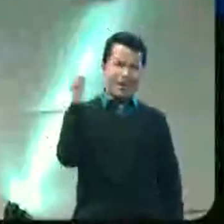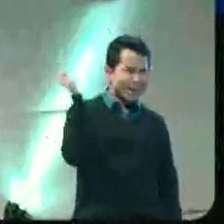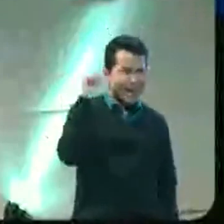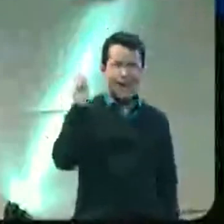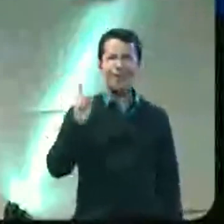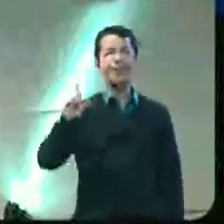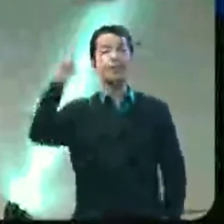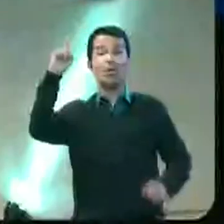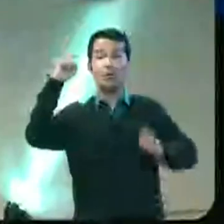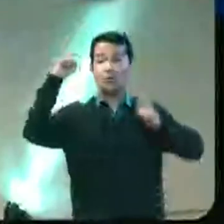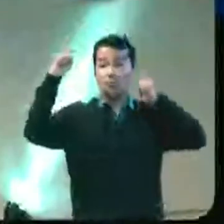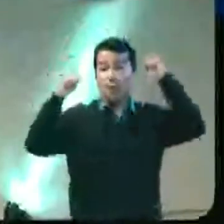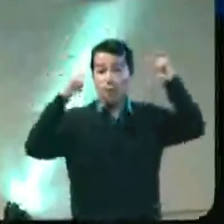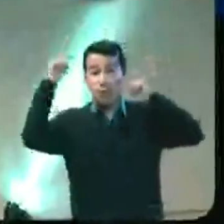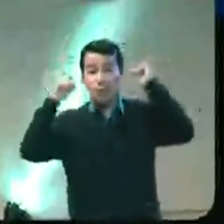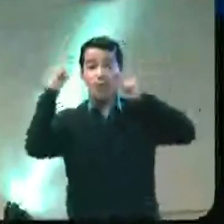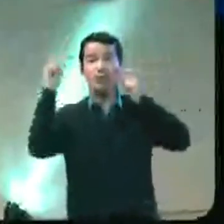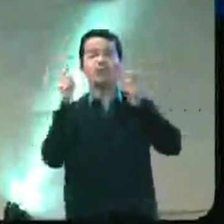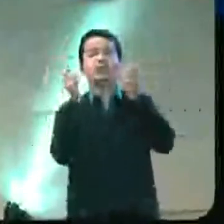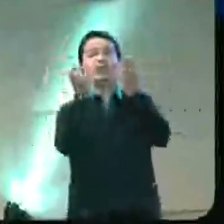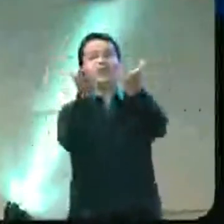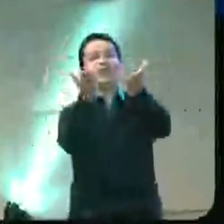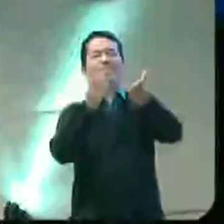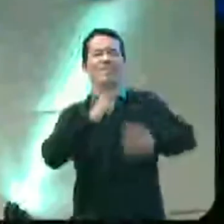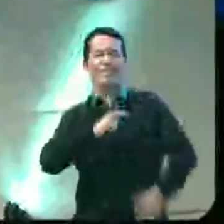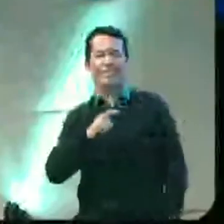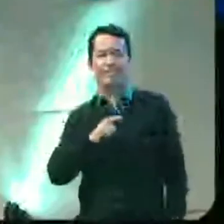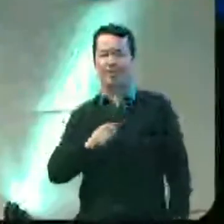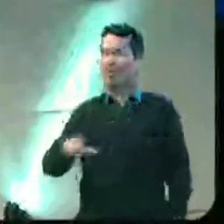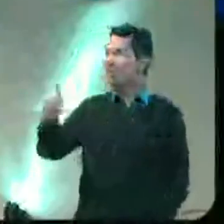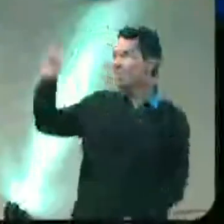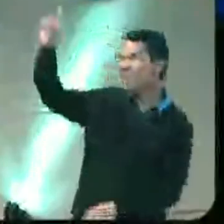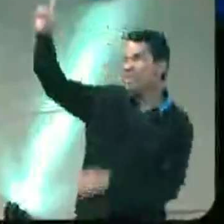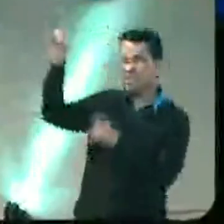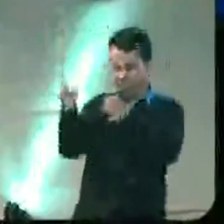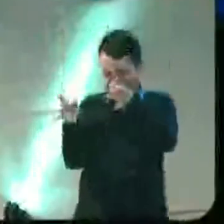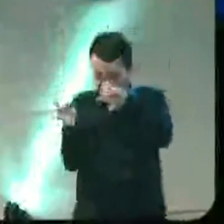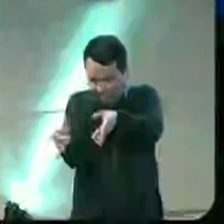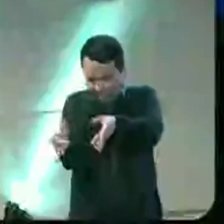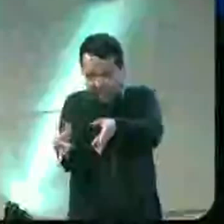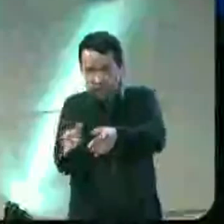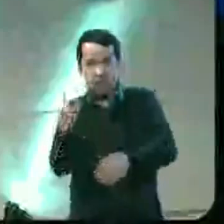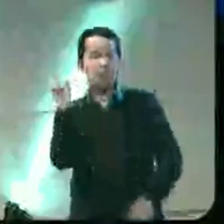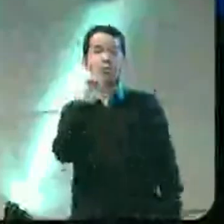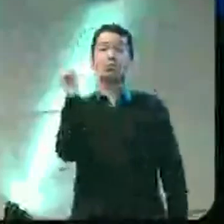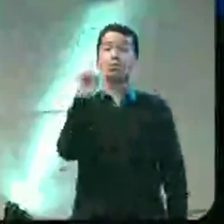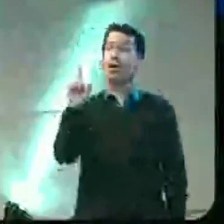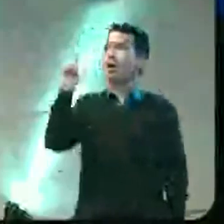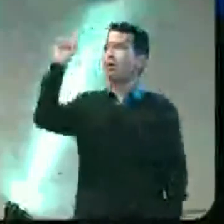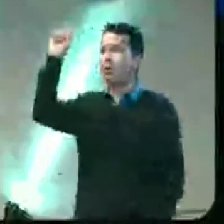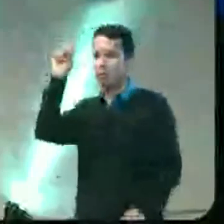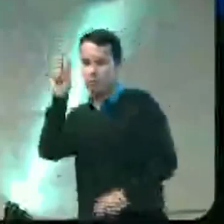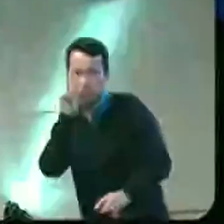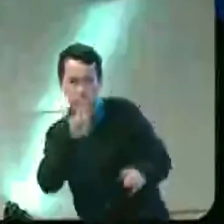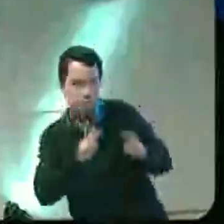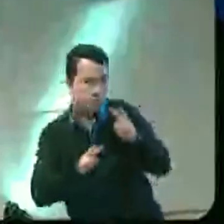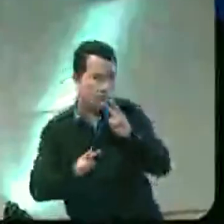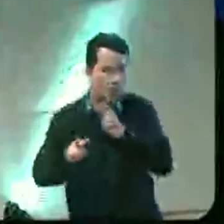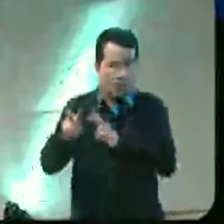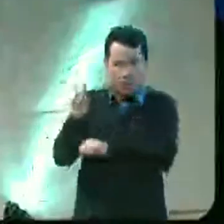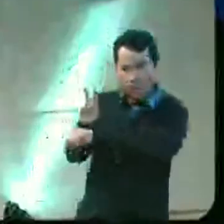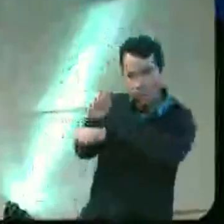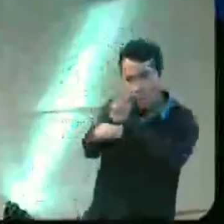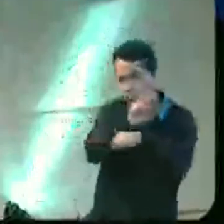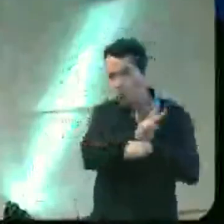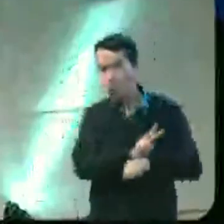importa. Não um Deus que deixou a gente viver, nos abandonou. Não, um Deus que se importa. Um Deus que